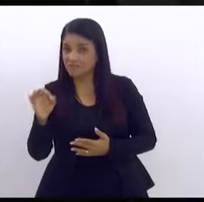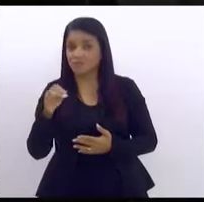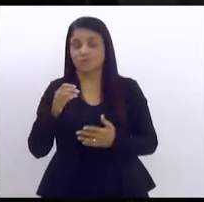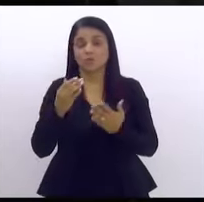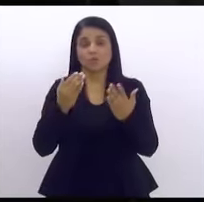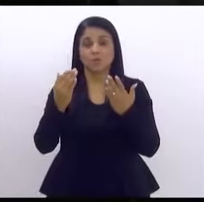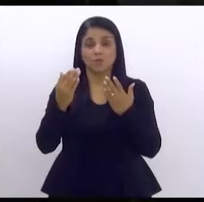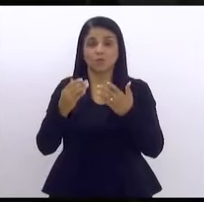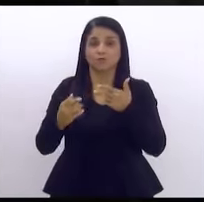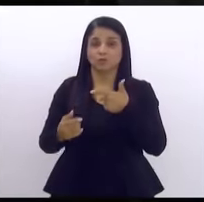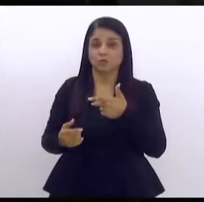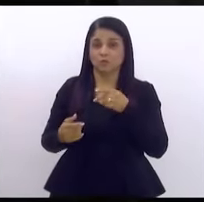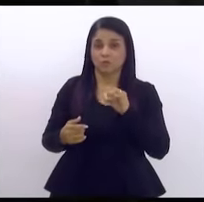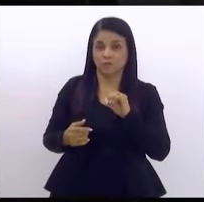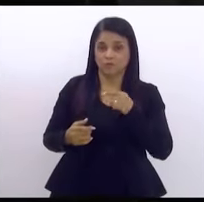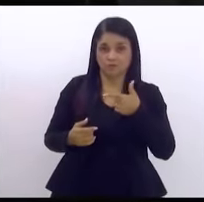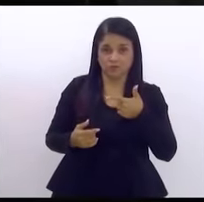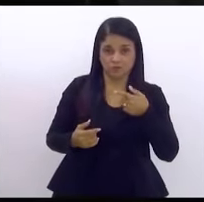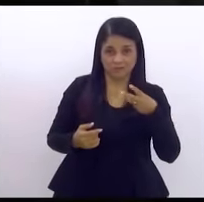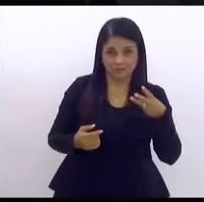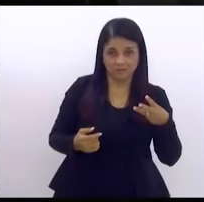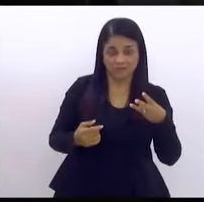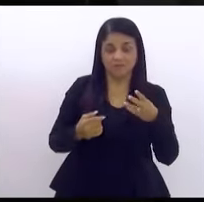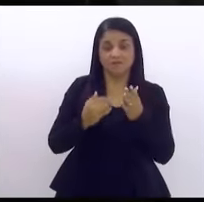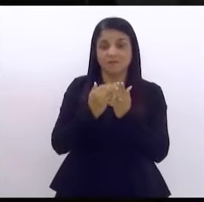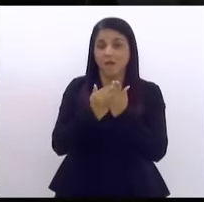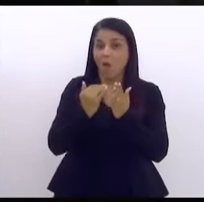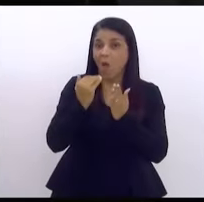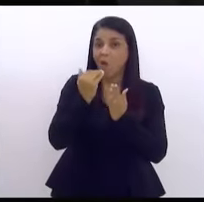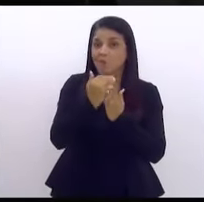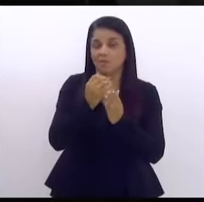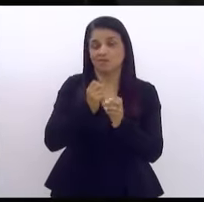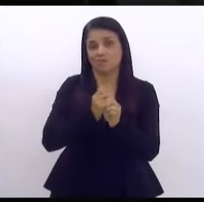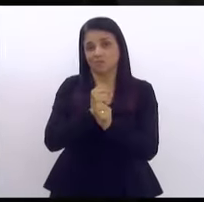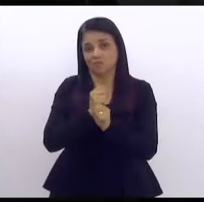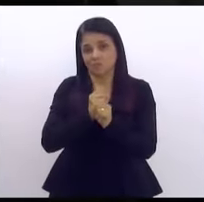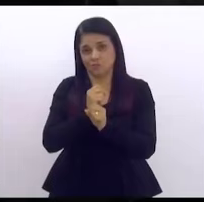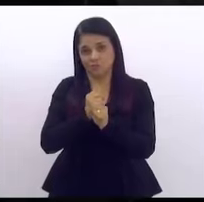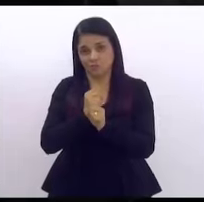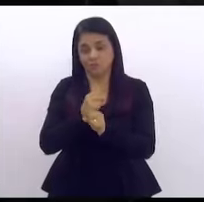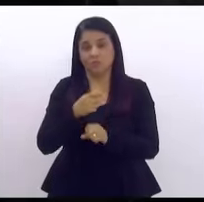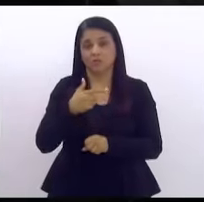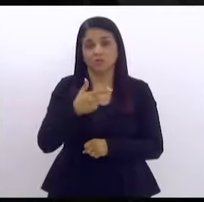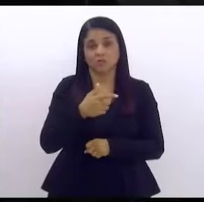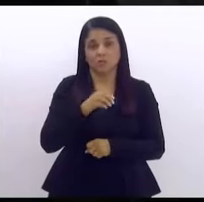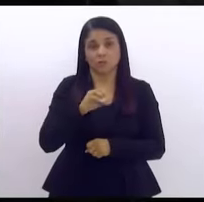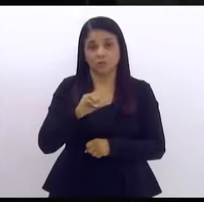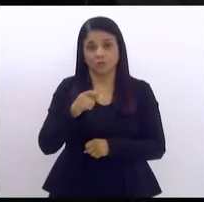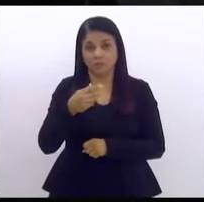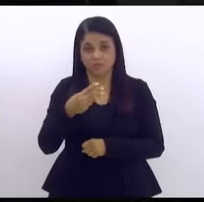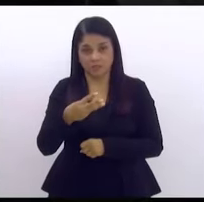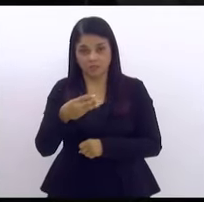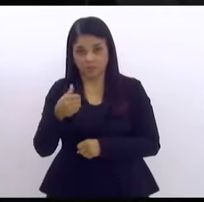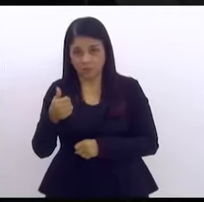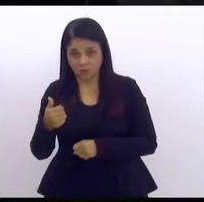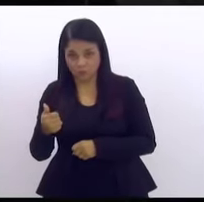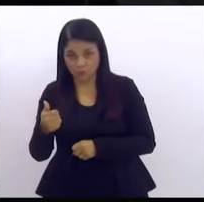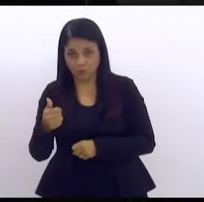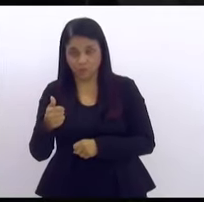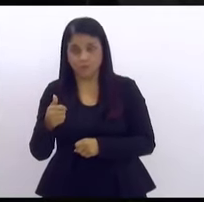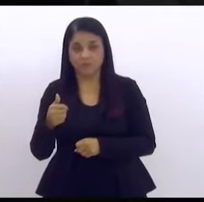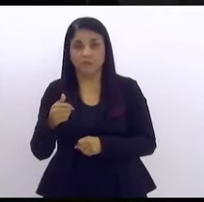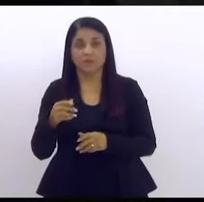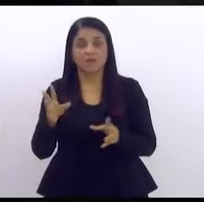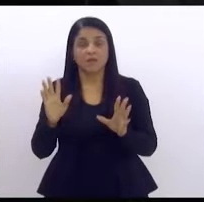Esse dispêndio anual aumenta a cada ano. E em 2031, ano que